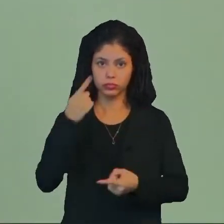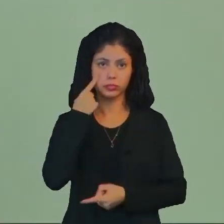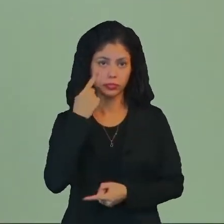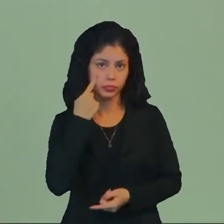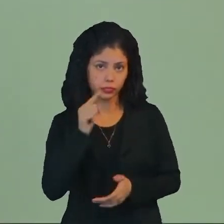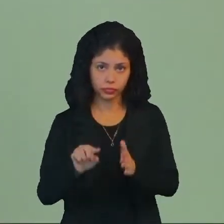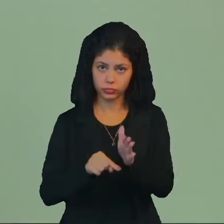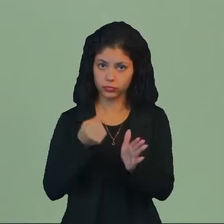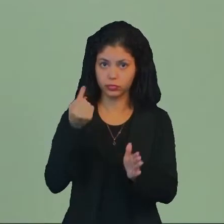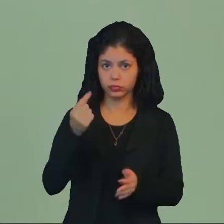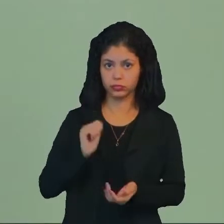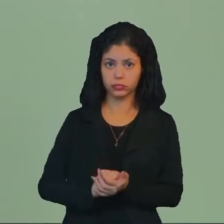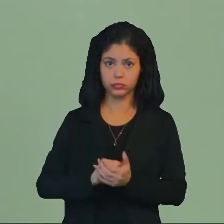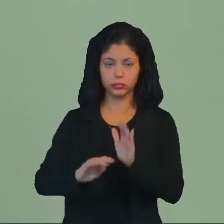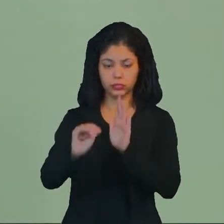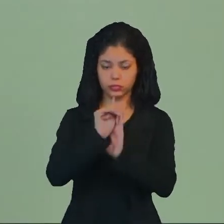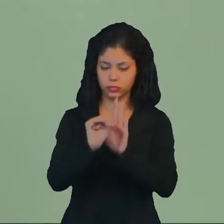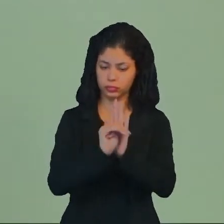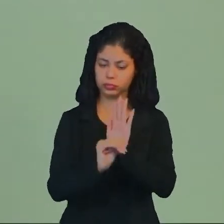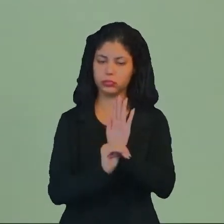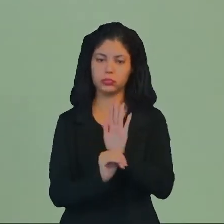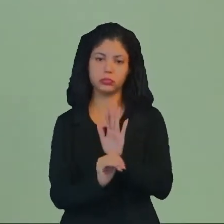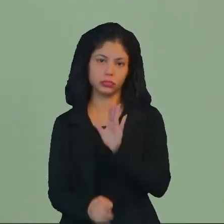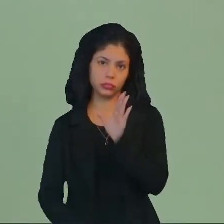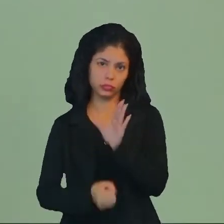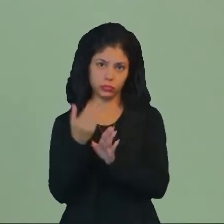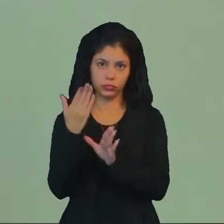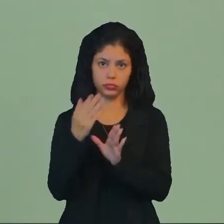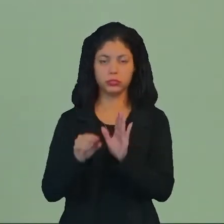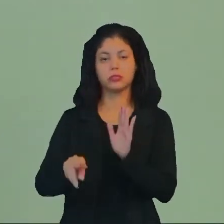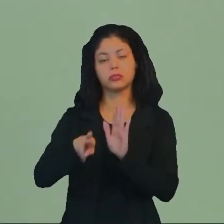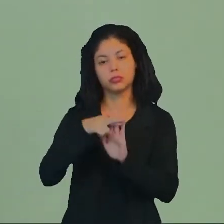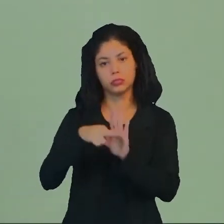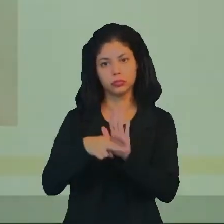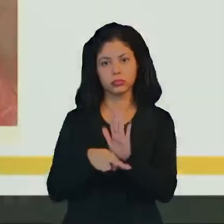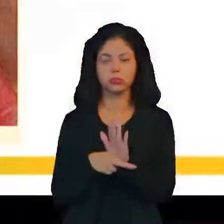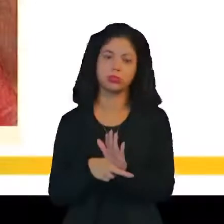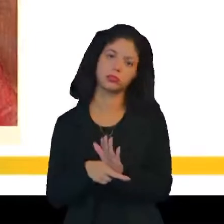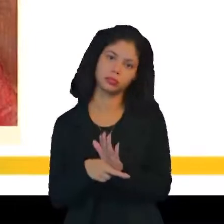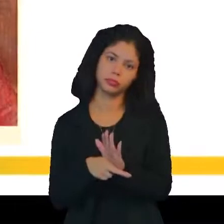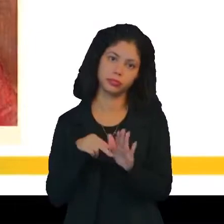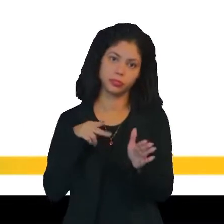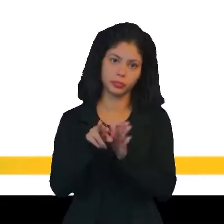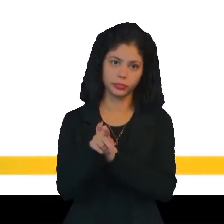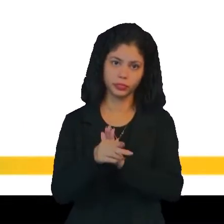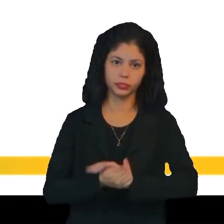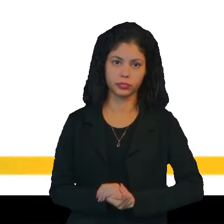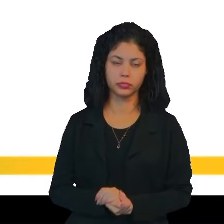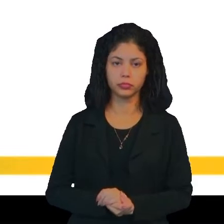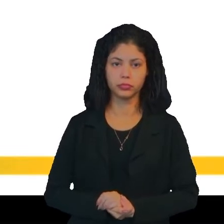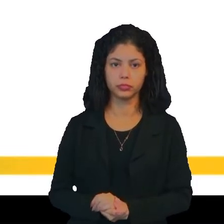foi o primeiro, né, a classificar ou criar os critérios de classificação biológica.